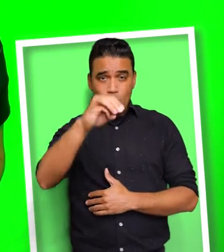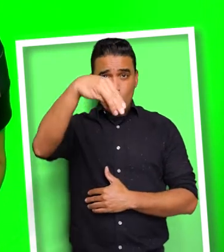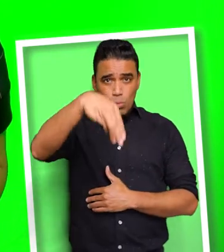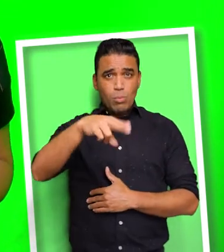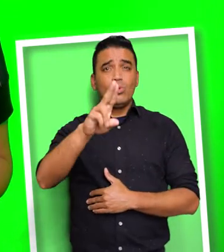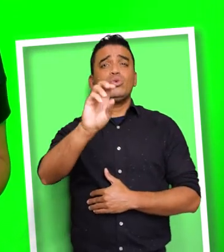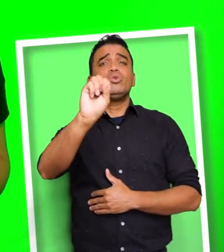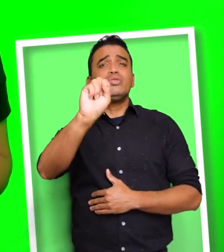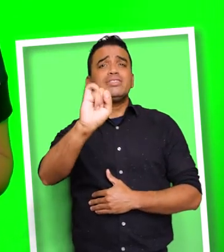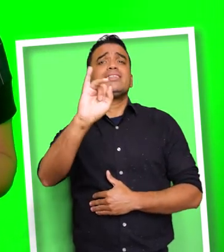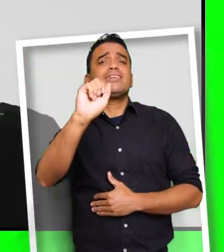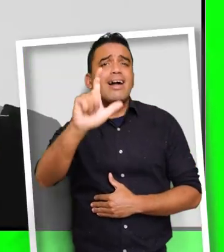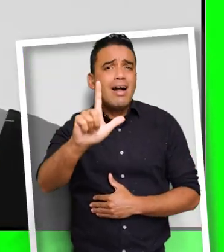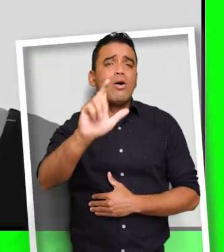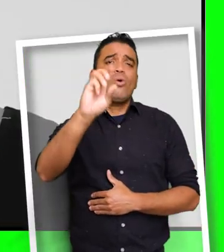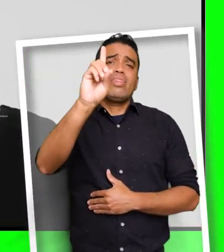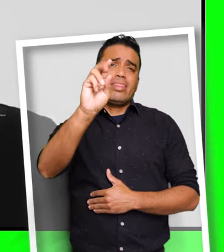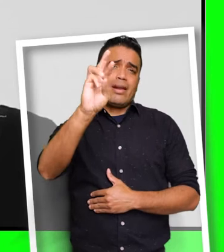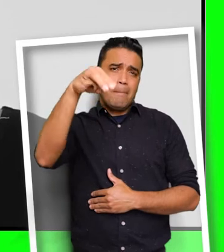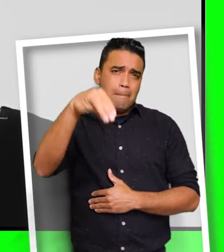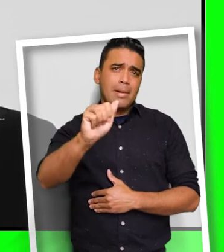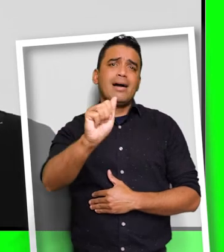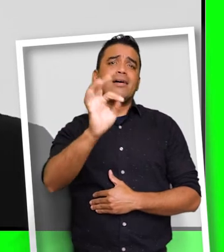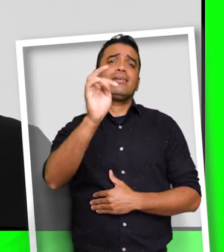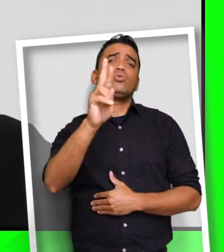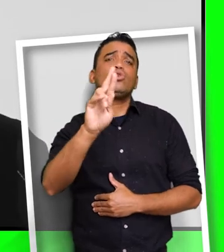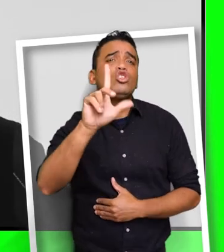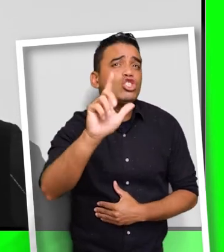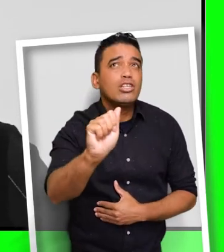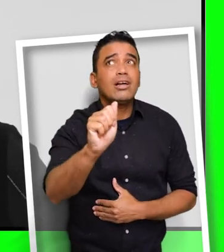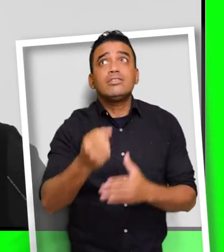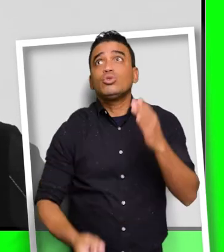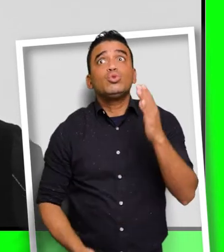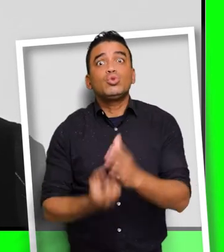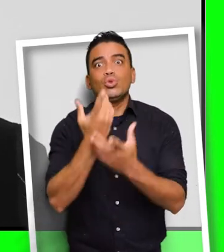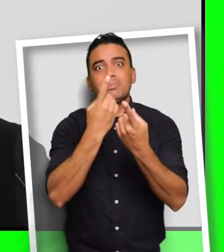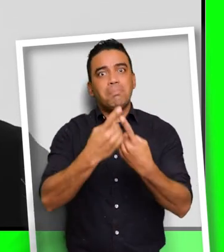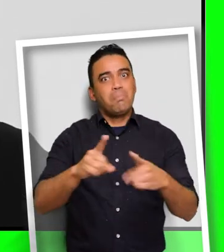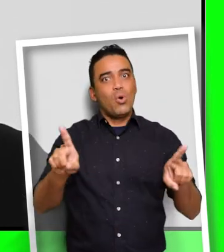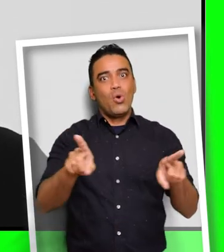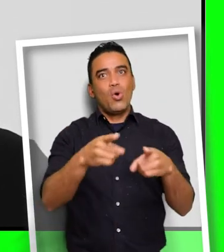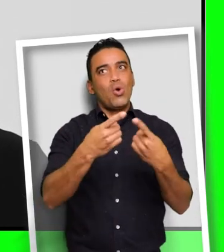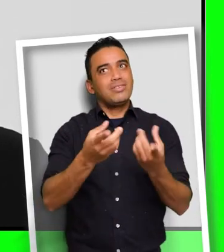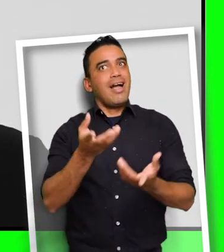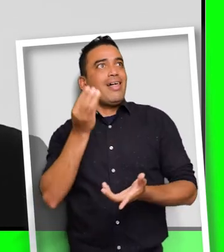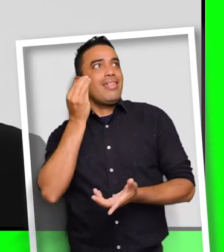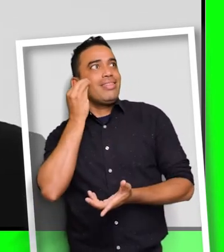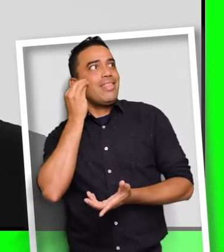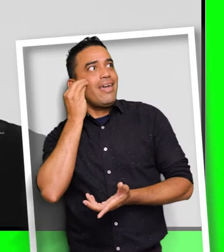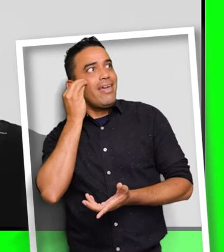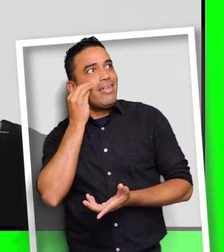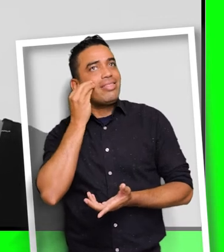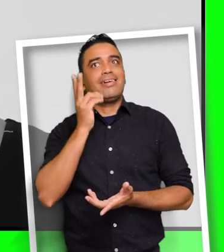prevê que se uma música aparece na cena, e é isso que a gente tenta fazer nos